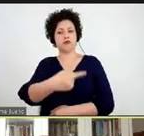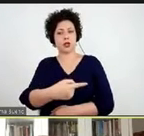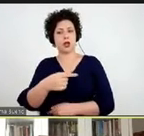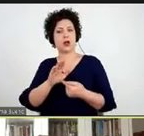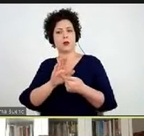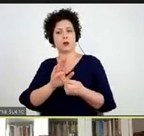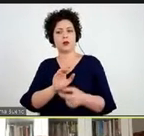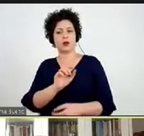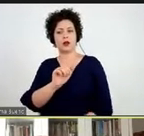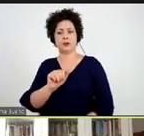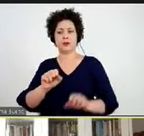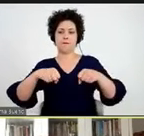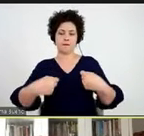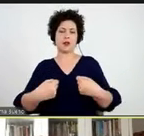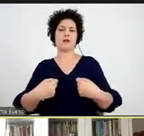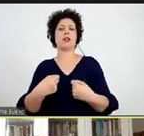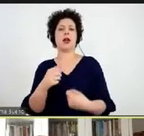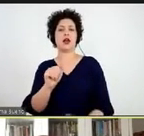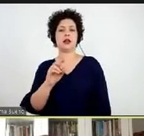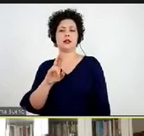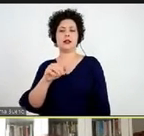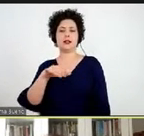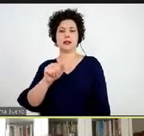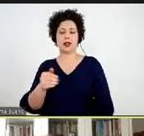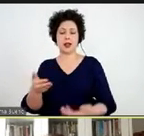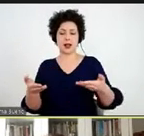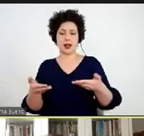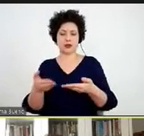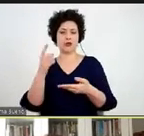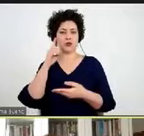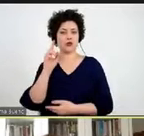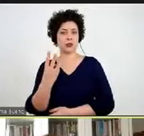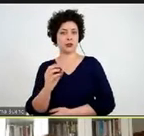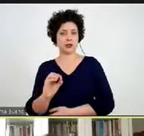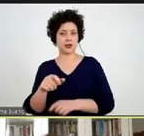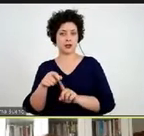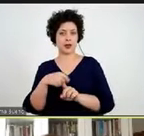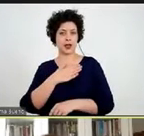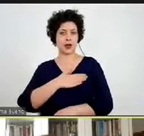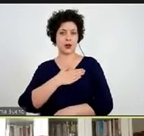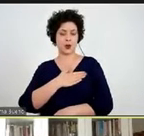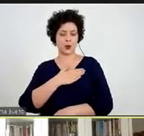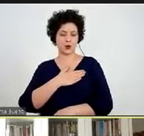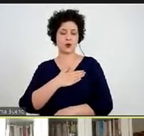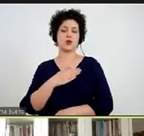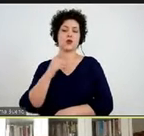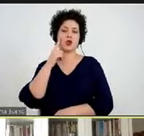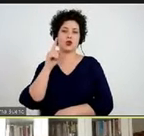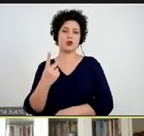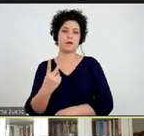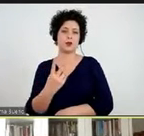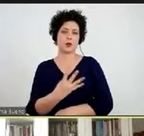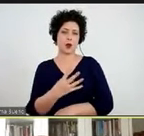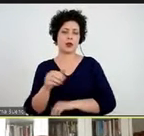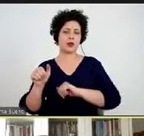pela Adriana Della Valentina, agora, no dia 30 de agosto, e no dia 24